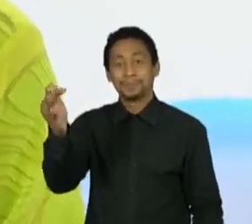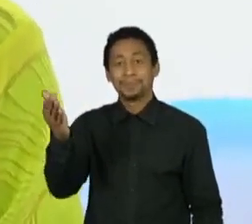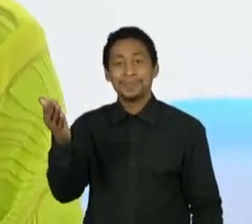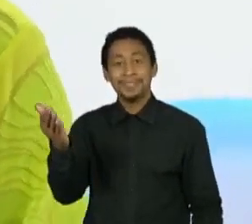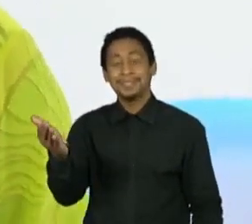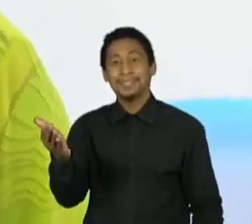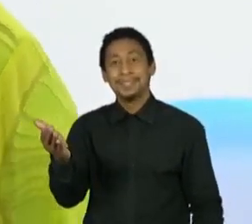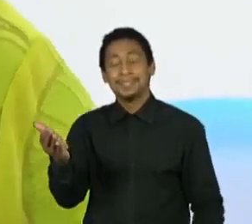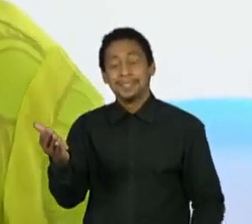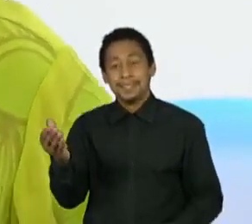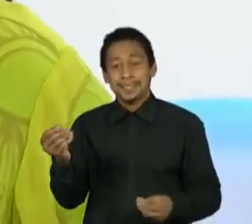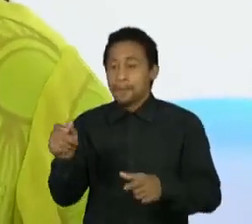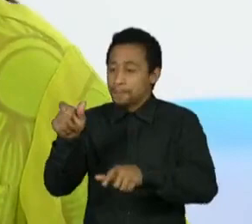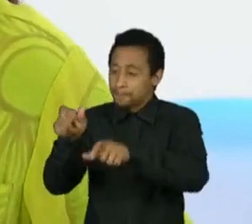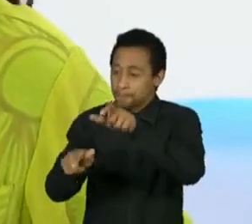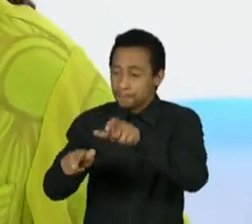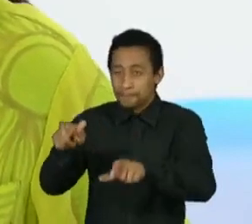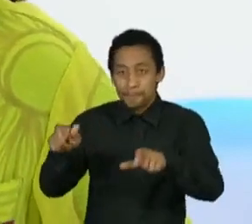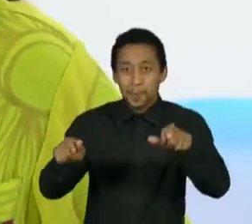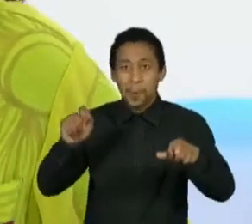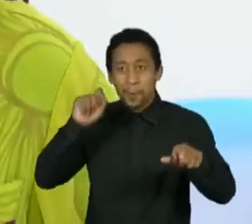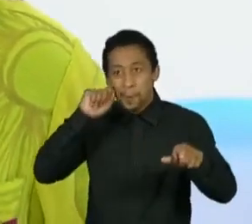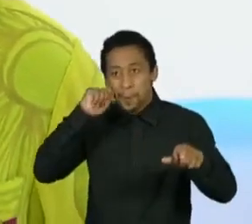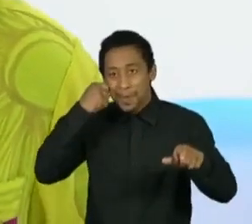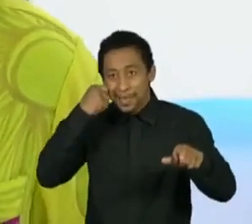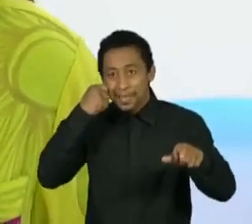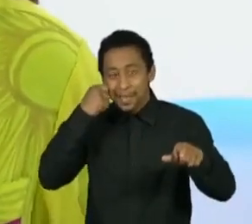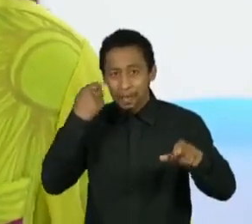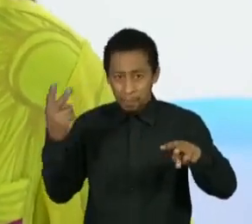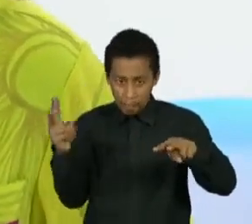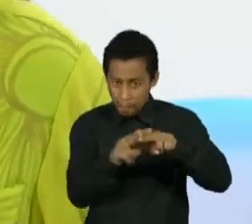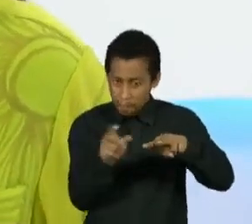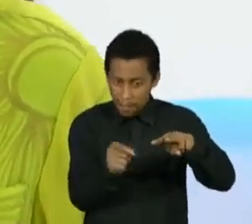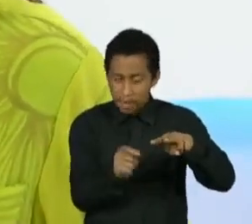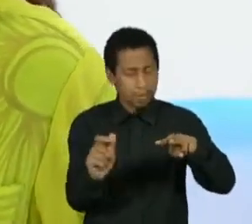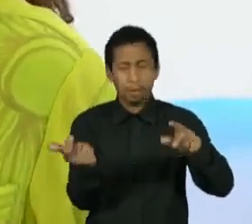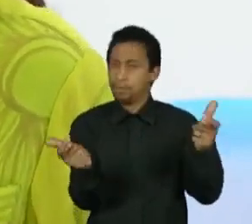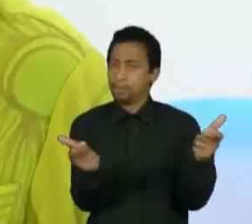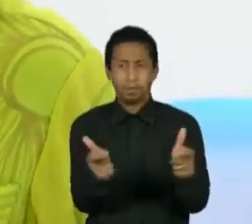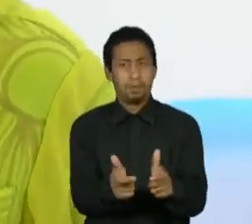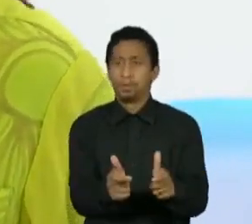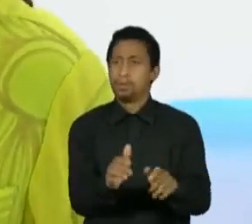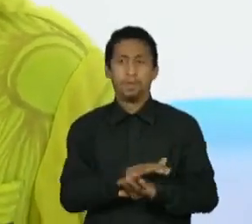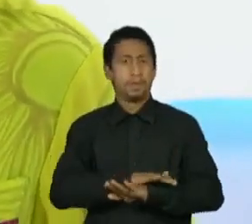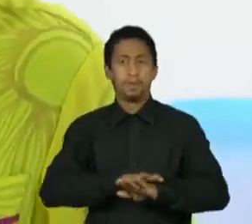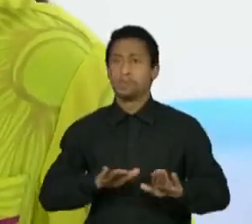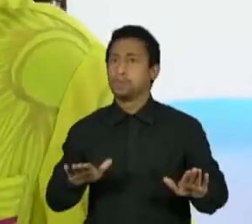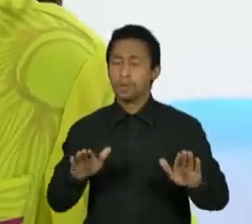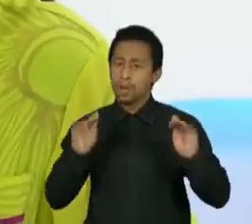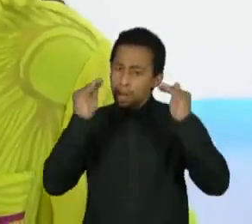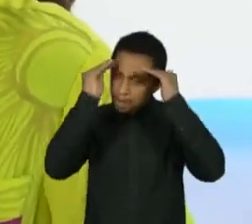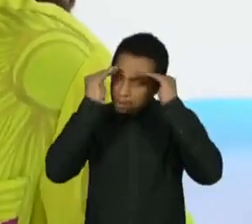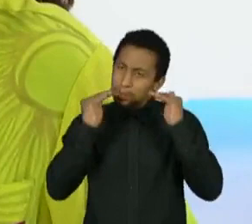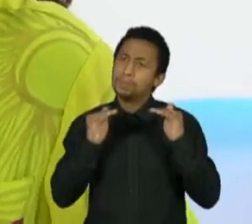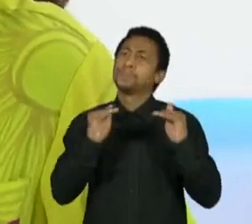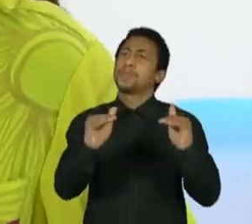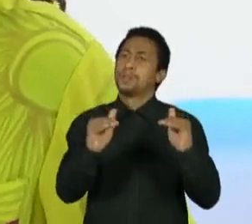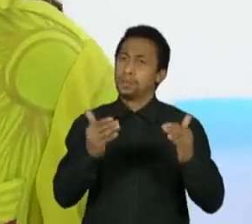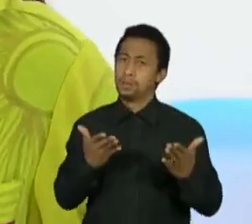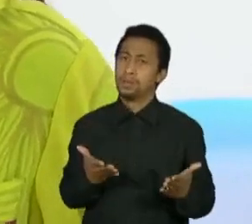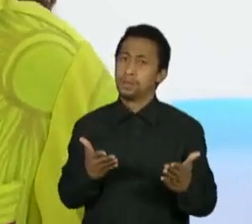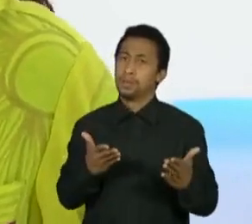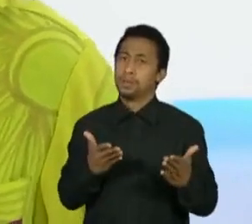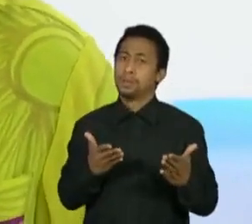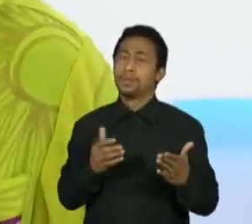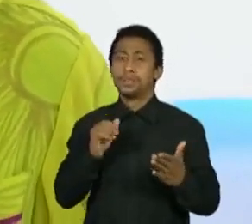o mínimo de gente preta presa no Brasil e que a gente tenha respeito na abordagem, respeito no pós